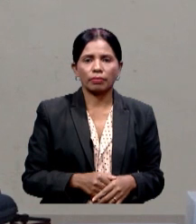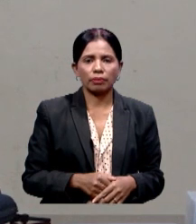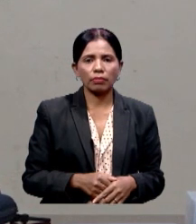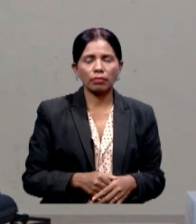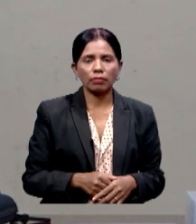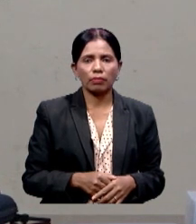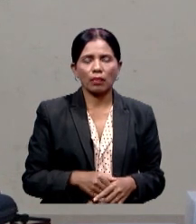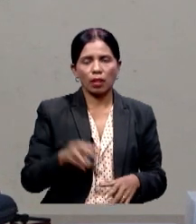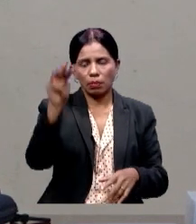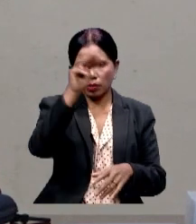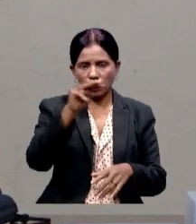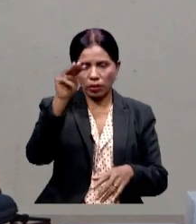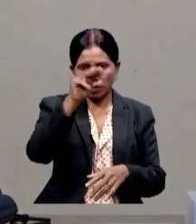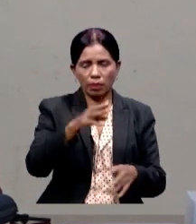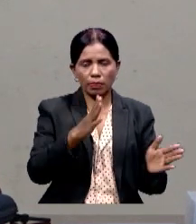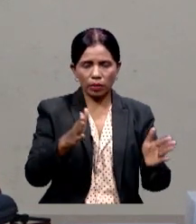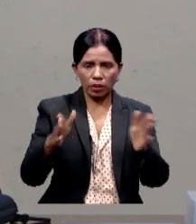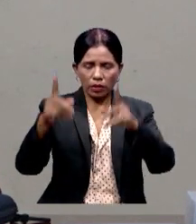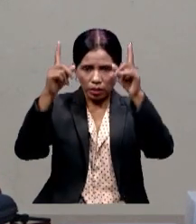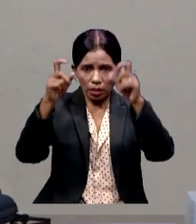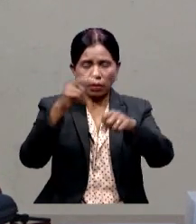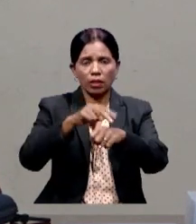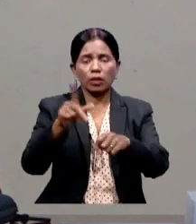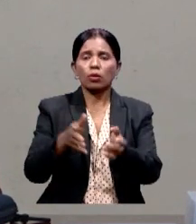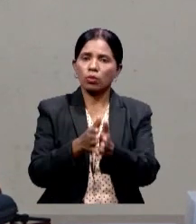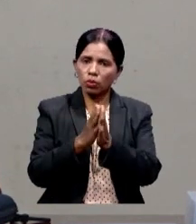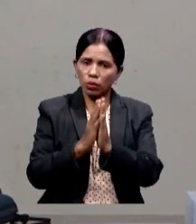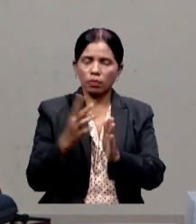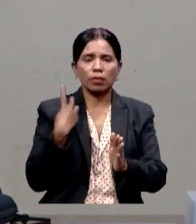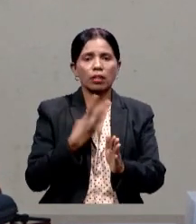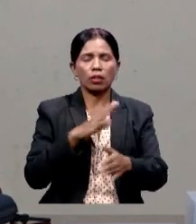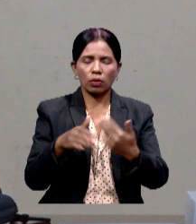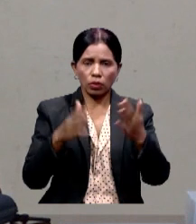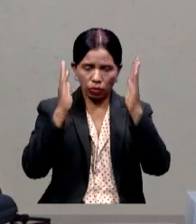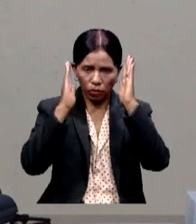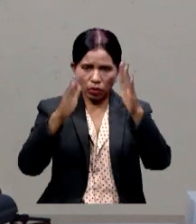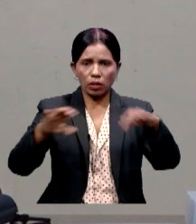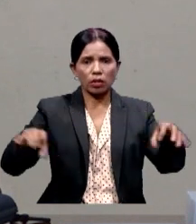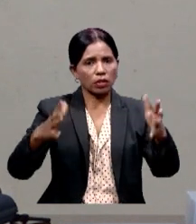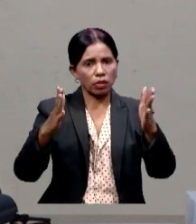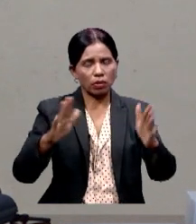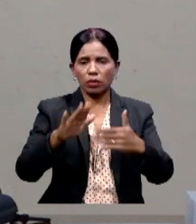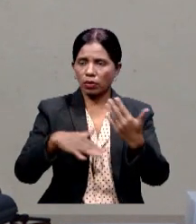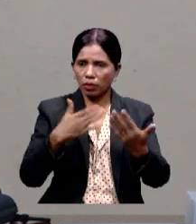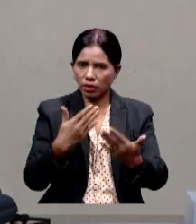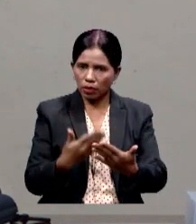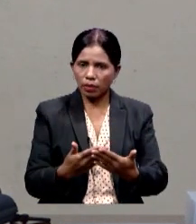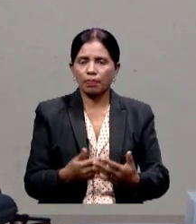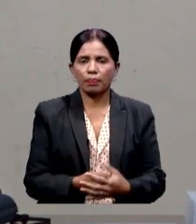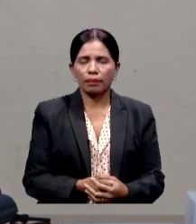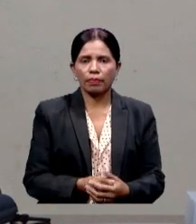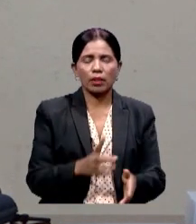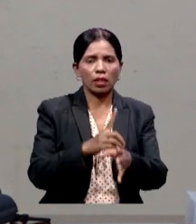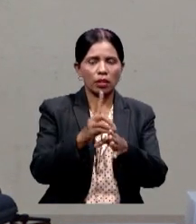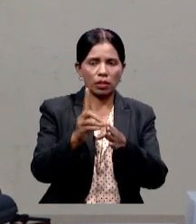Monitorização durante o processo de exame nacional, uso para atleta seriedade, funcionário de Sirahoto, ele é a direção